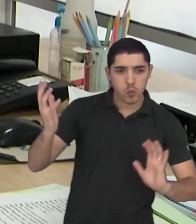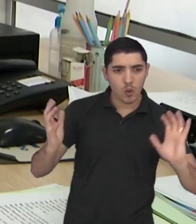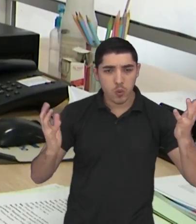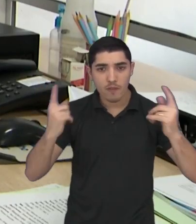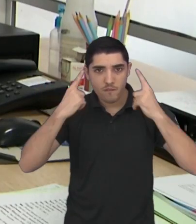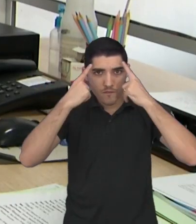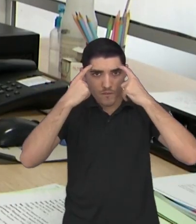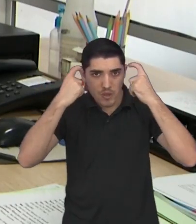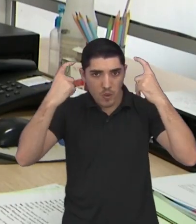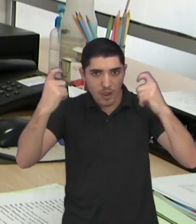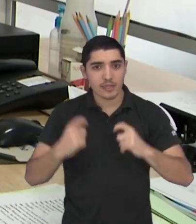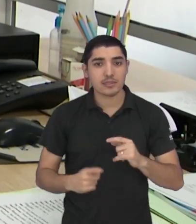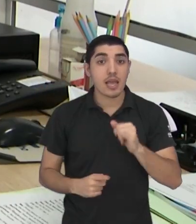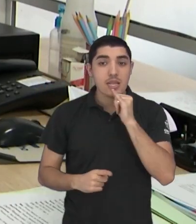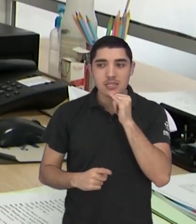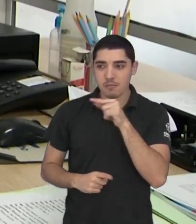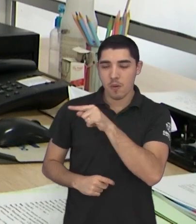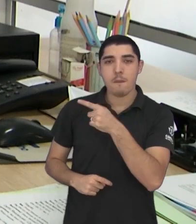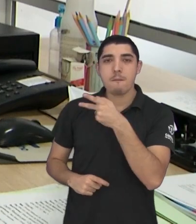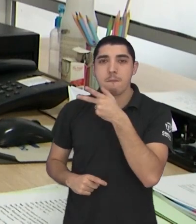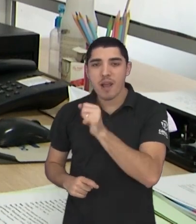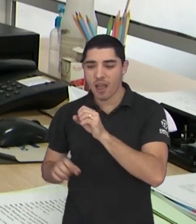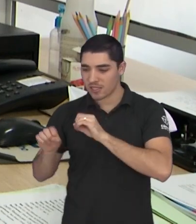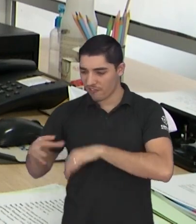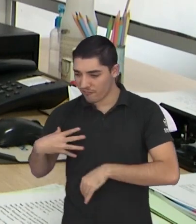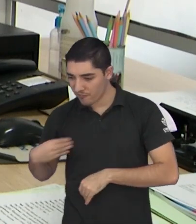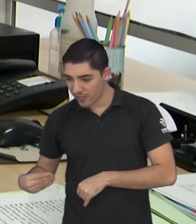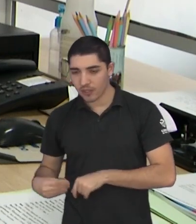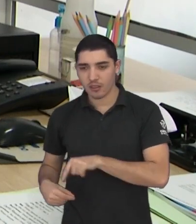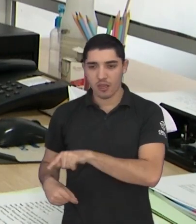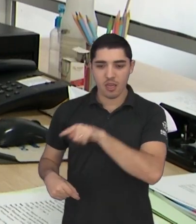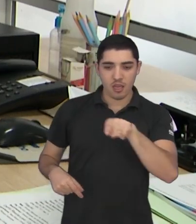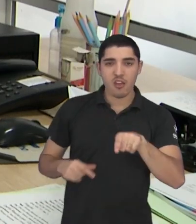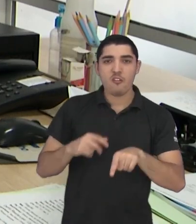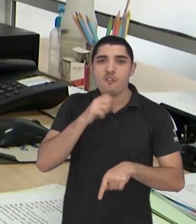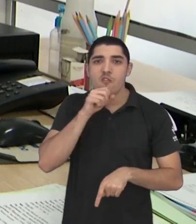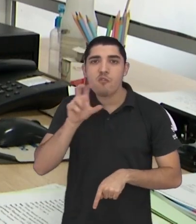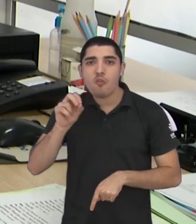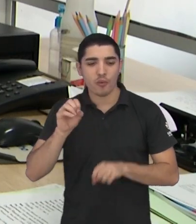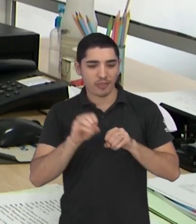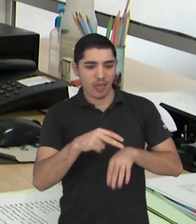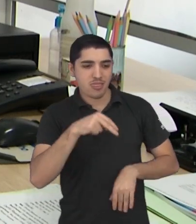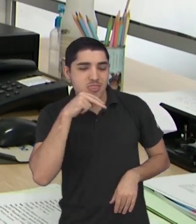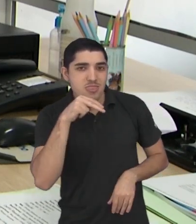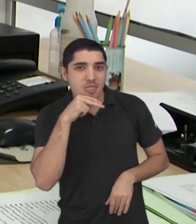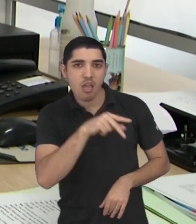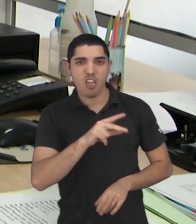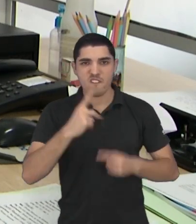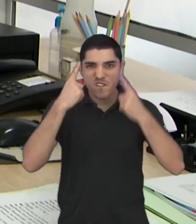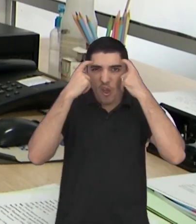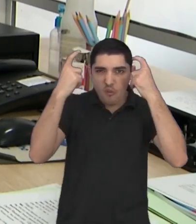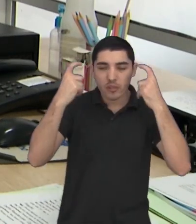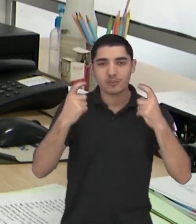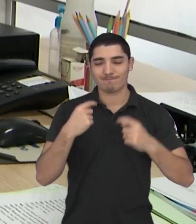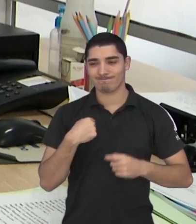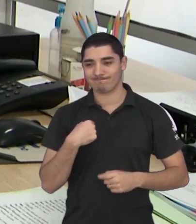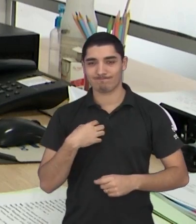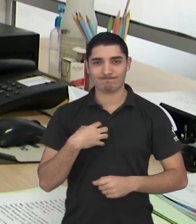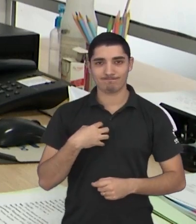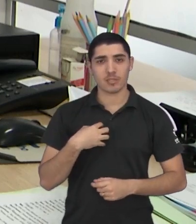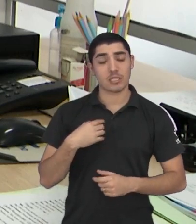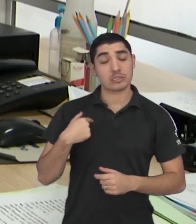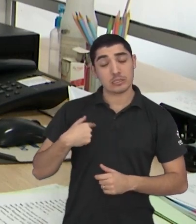alunos de um curso de gastronomia oferecido pelo poder público que não receberam diplomas e reclamou da falta de condução para um paciente